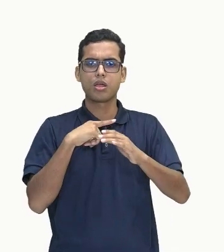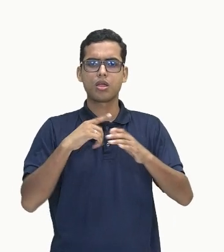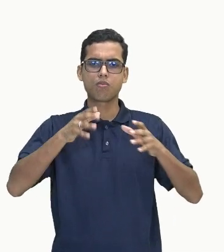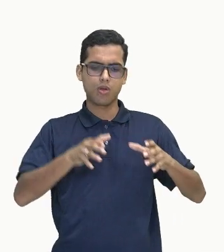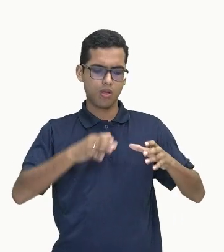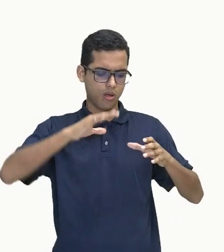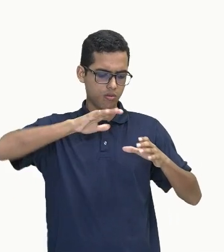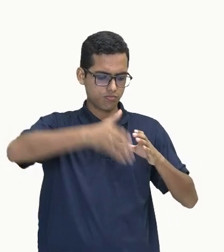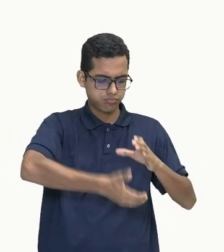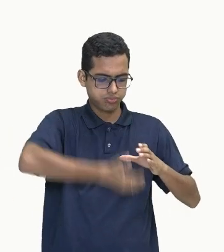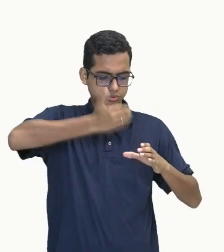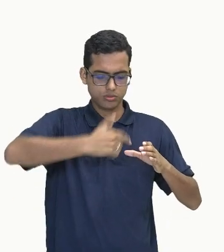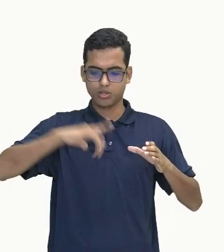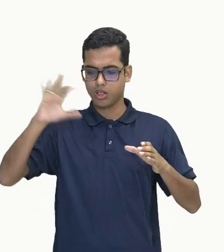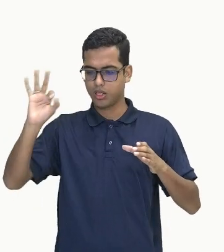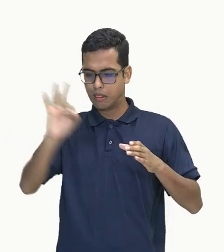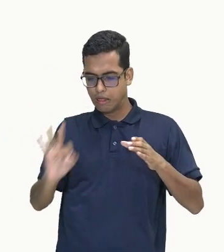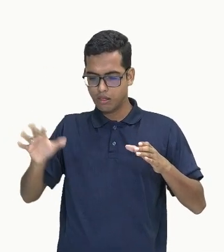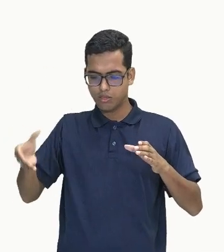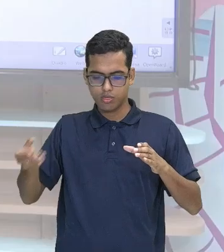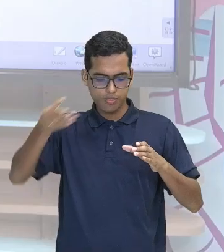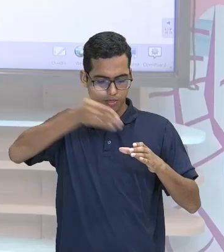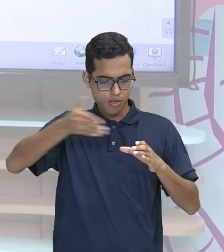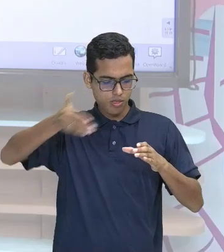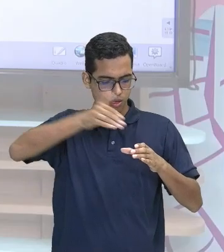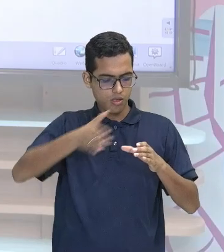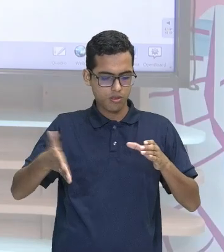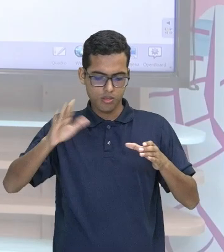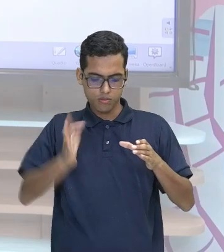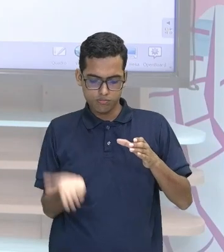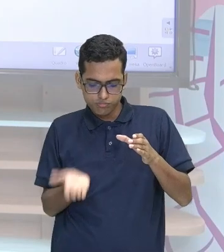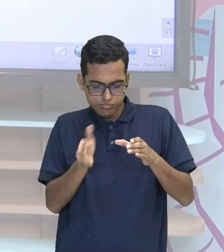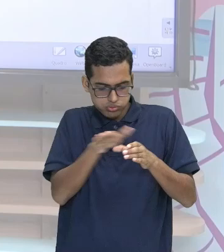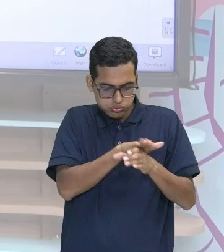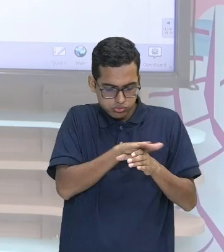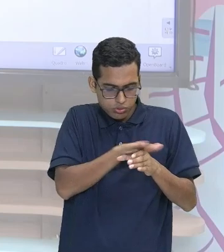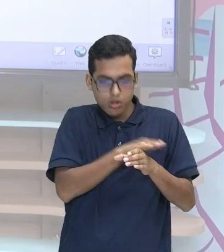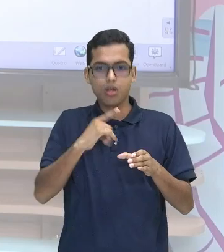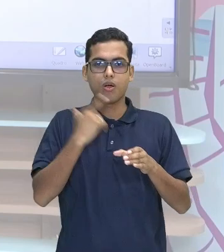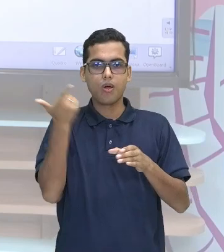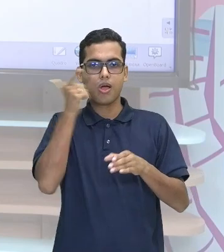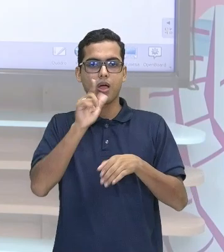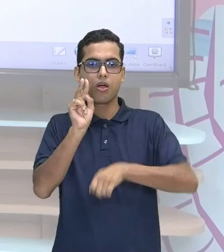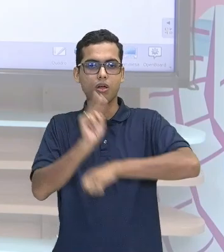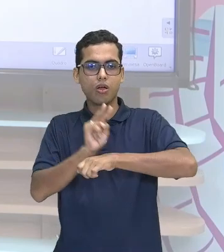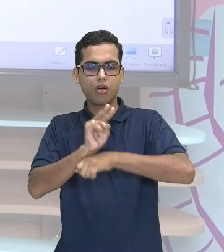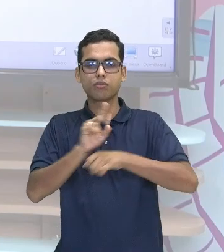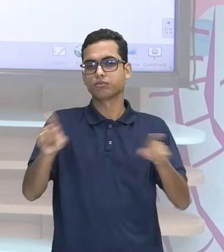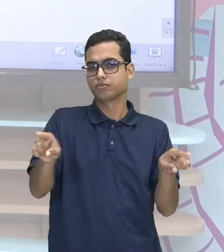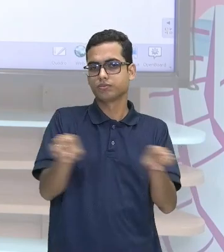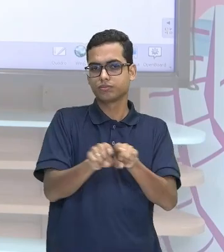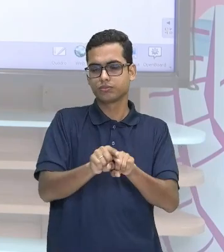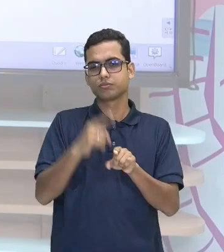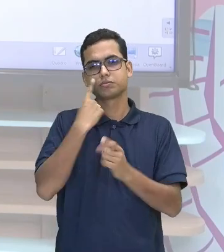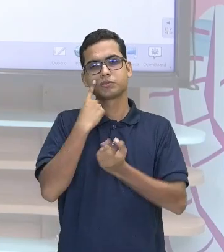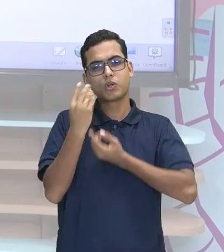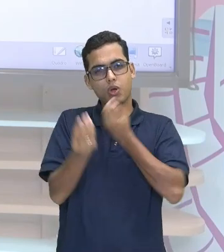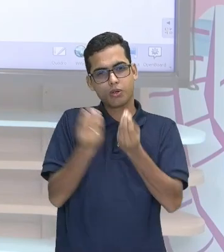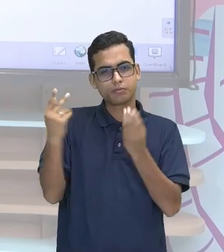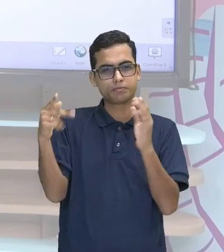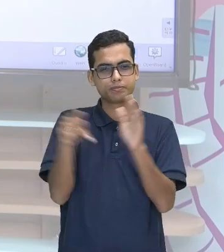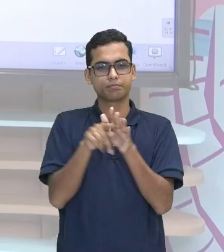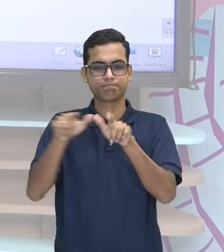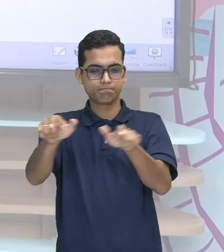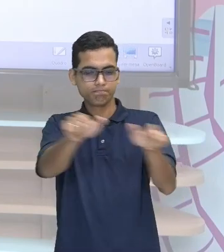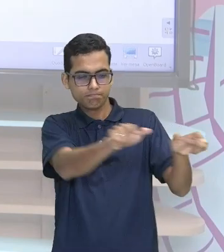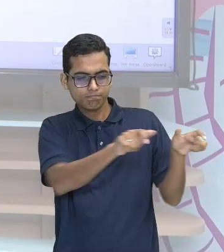questão desse surgimento das cidades e também da modificação dessas paisagens, né, por conta dessas atividades que